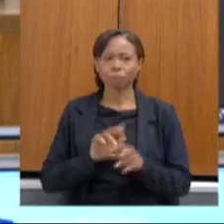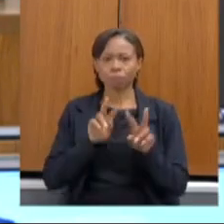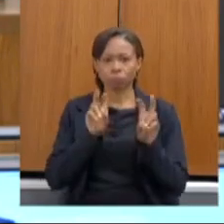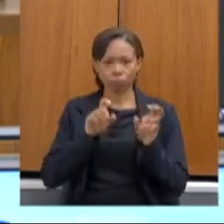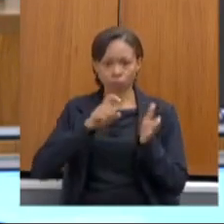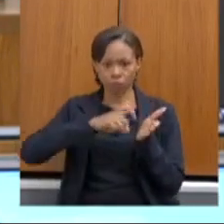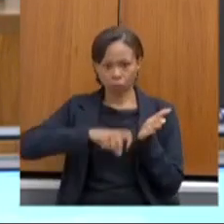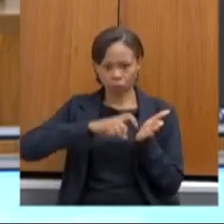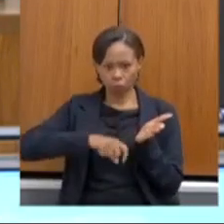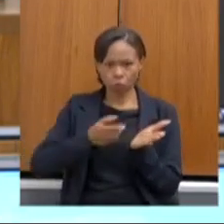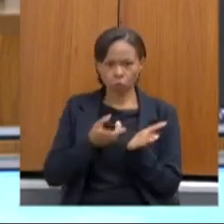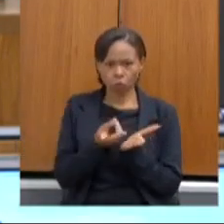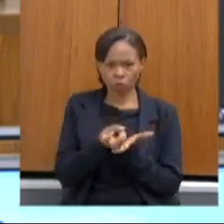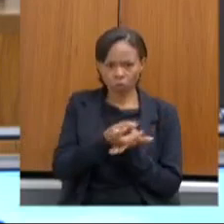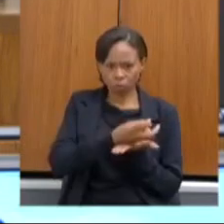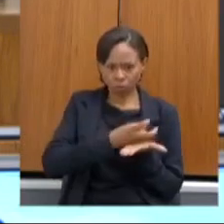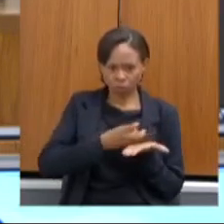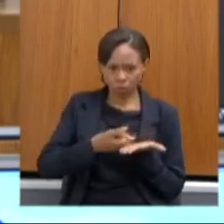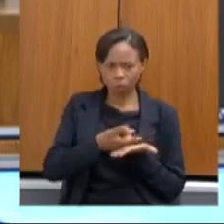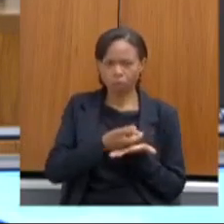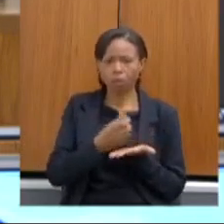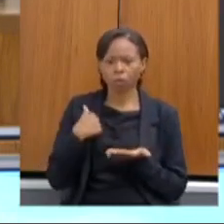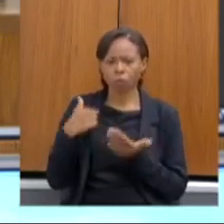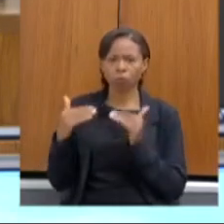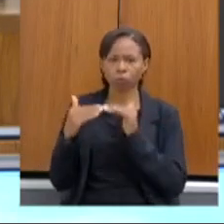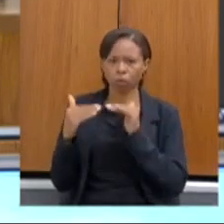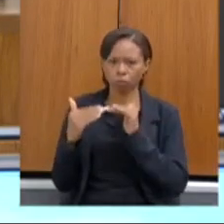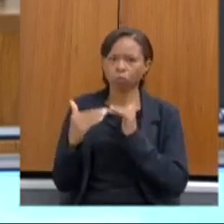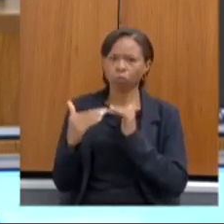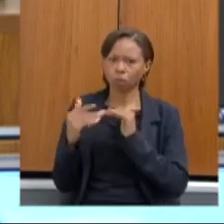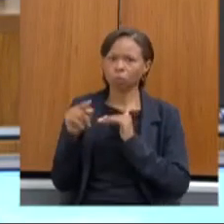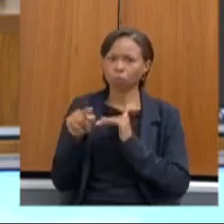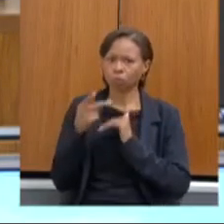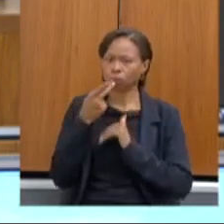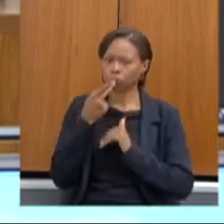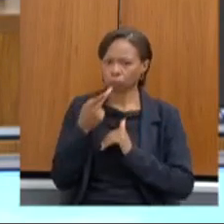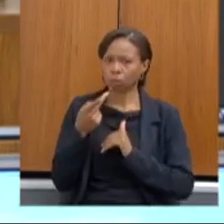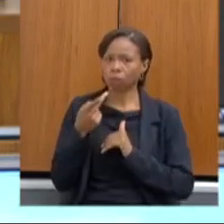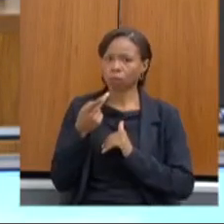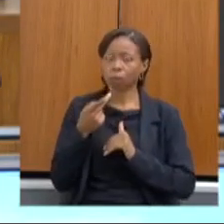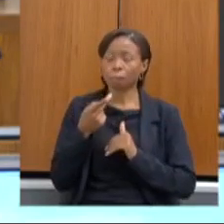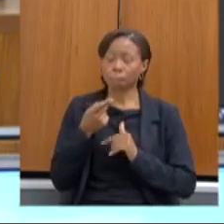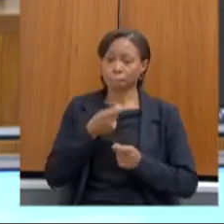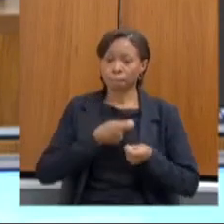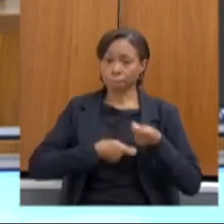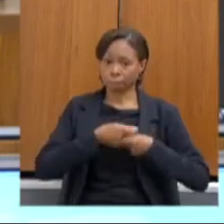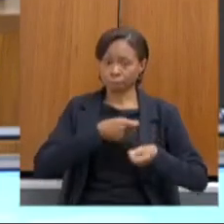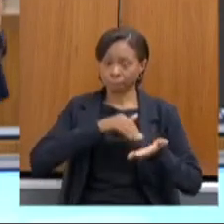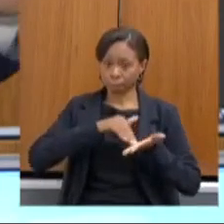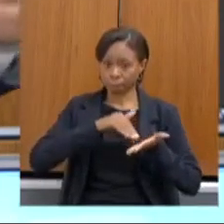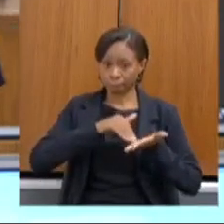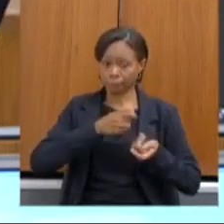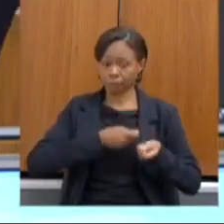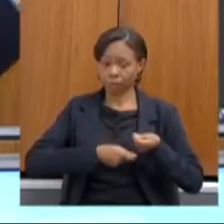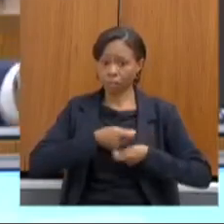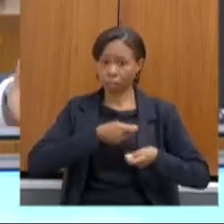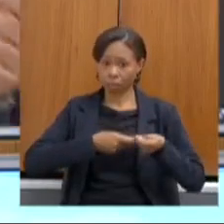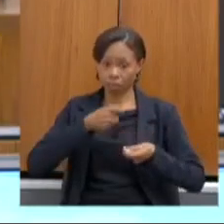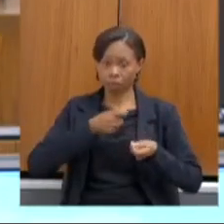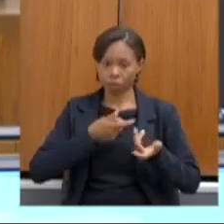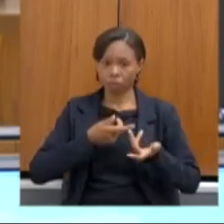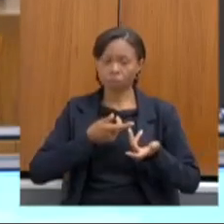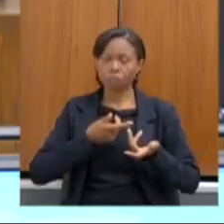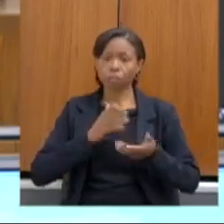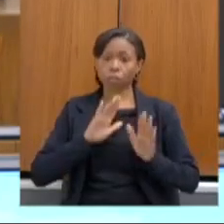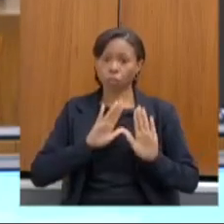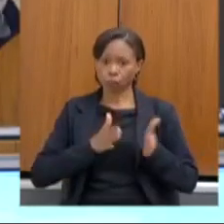concordo com o senhor é a secretaria de fazenda já está trabalhando na proposição na proposição ela vai depositar